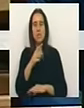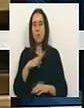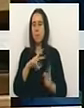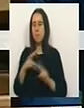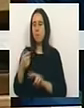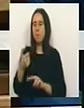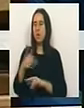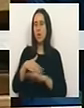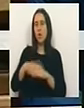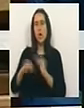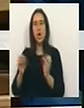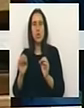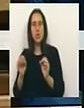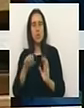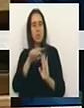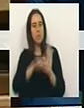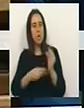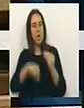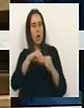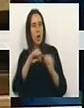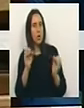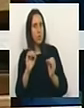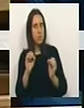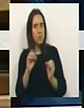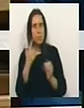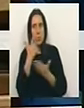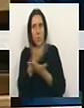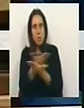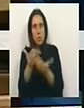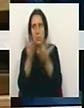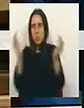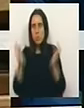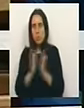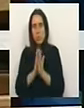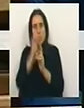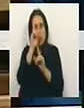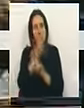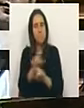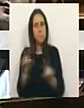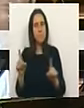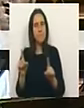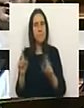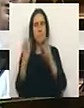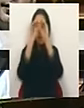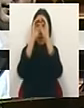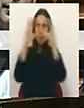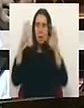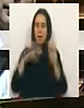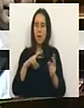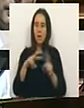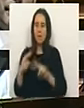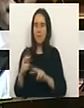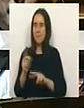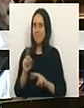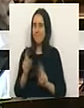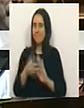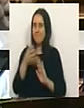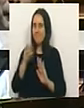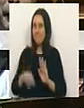B, que não tomou medidas extraordinárias, porque elas são conhecidas de todos. Portanto, a ideia da alternativa cai por terra com